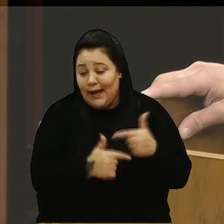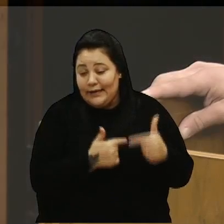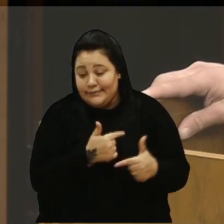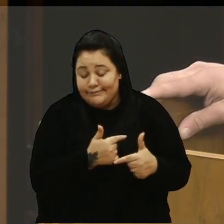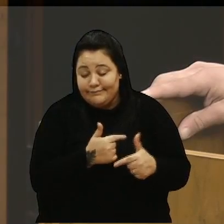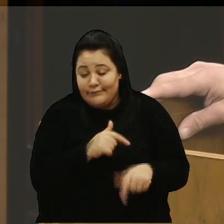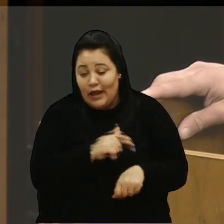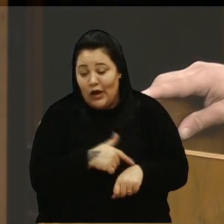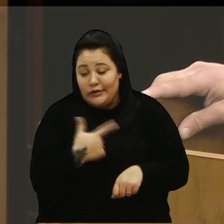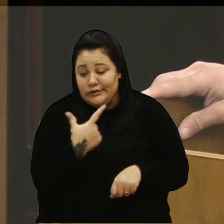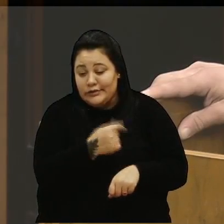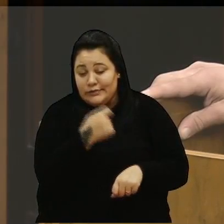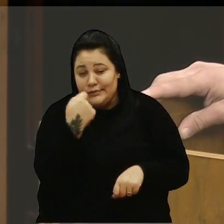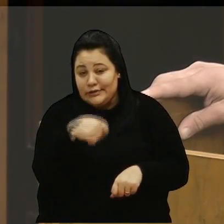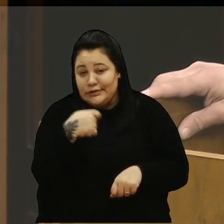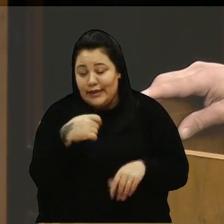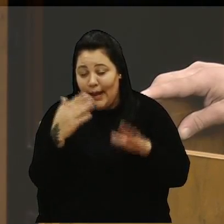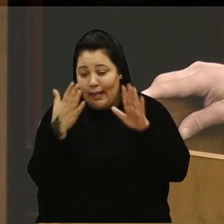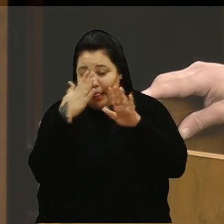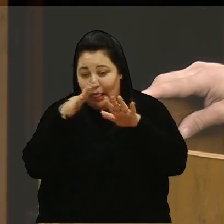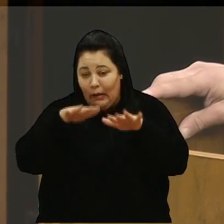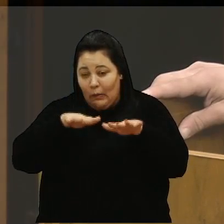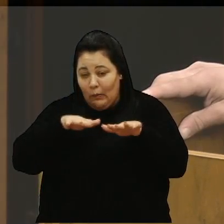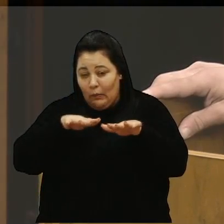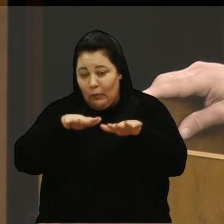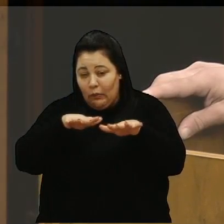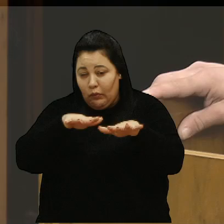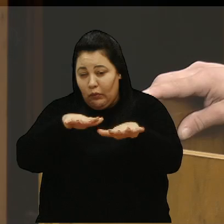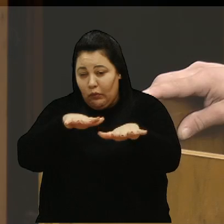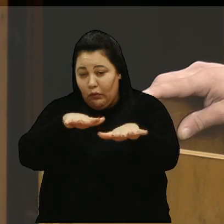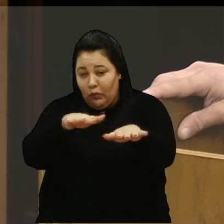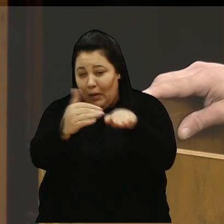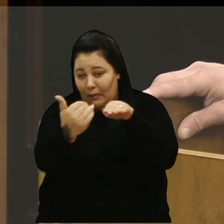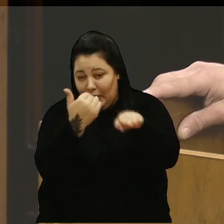uma perimetral totalmente afogada.